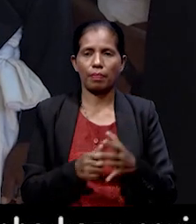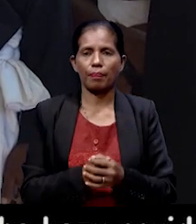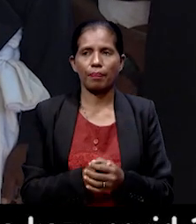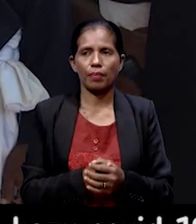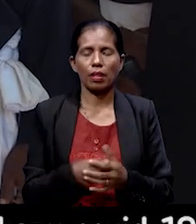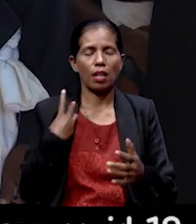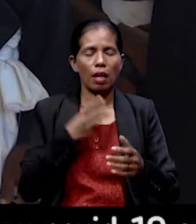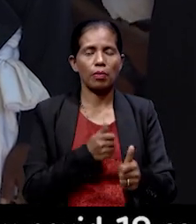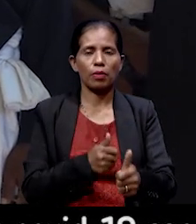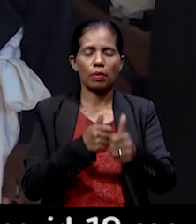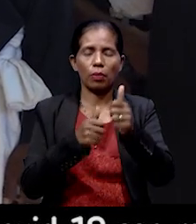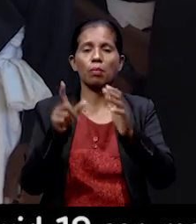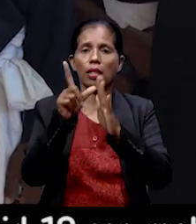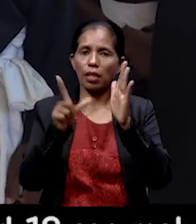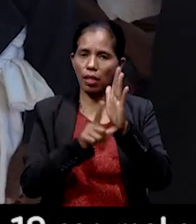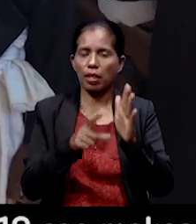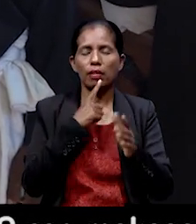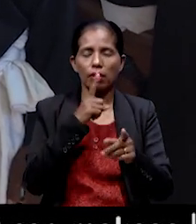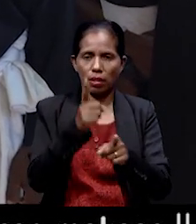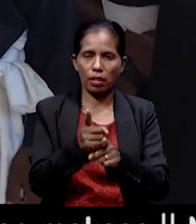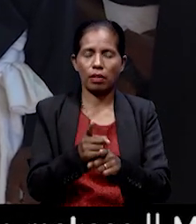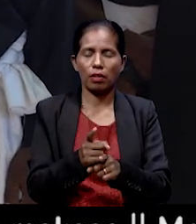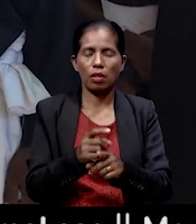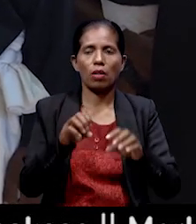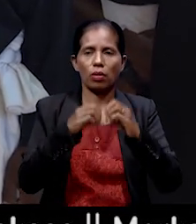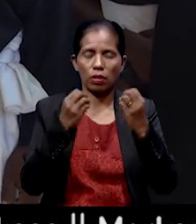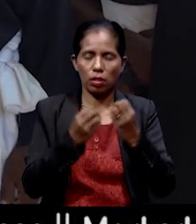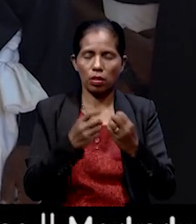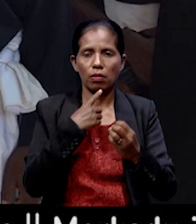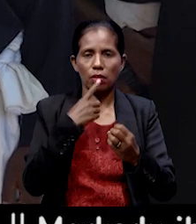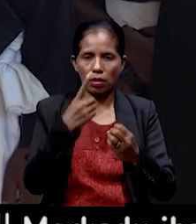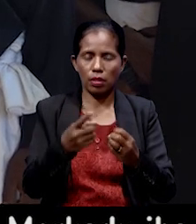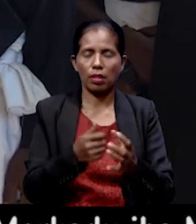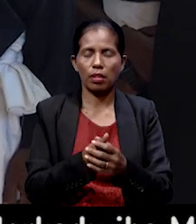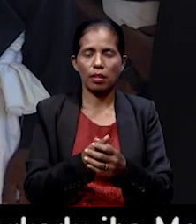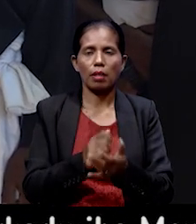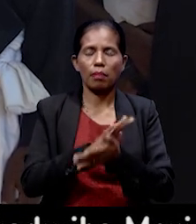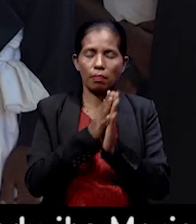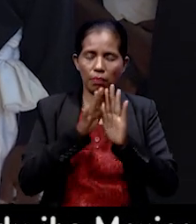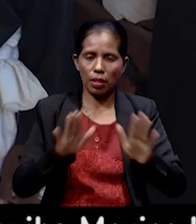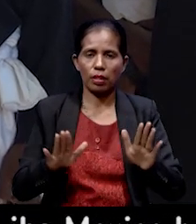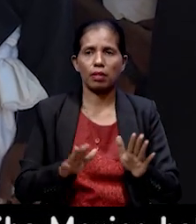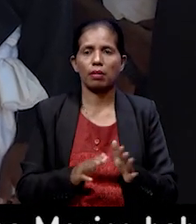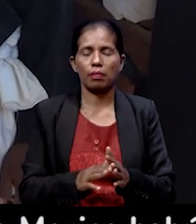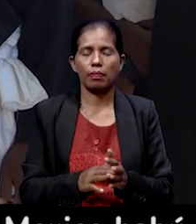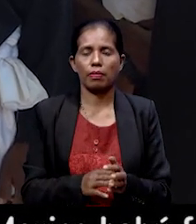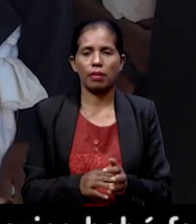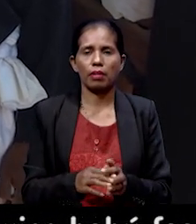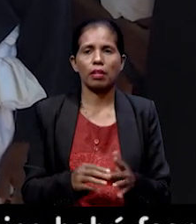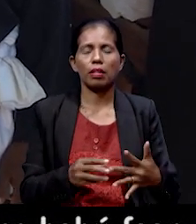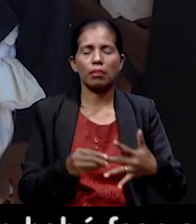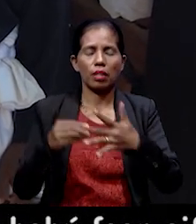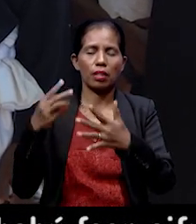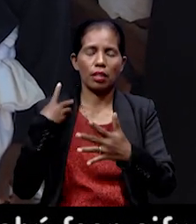Ami halo tuir buat nebem lei haruka e organização raskaruka. Liliu a paz, dame estabilidade. Liliu, ami metinaruan,